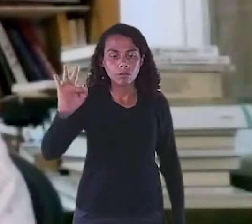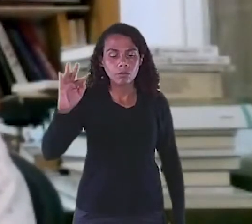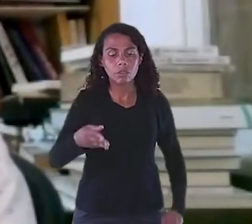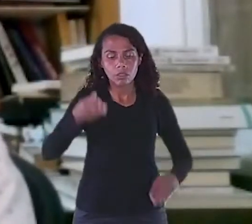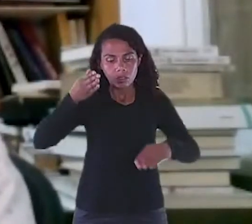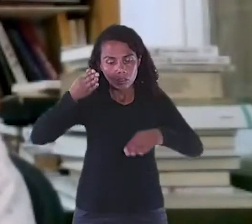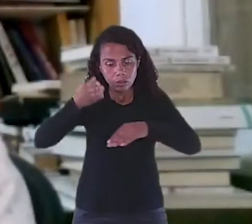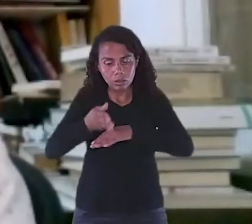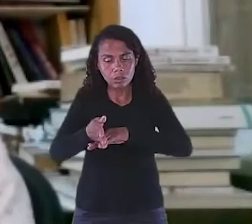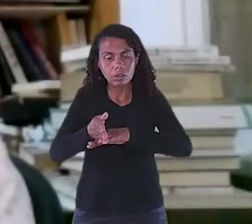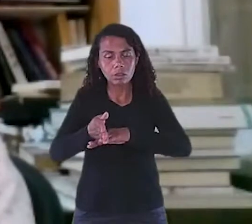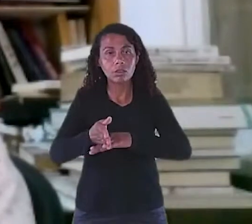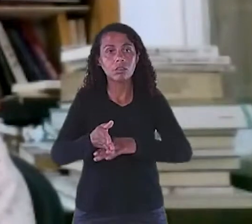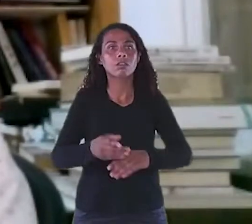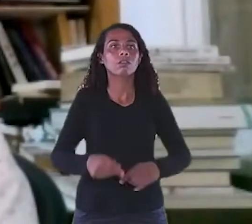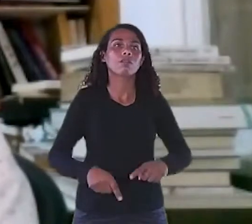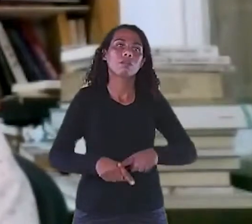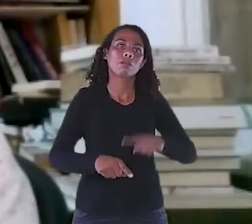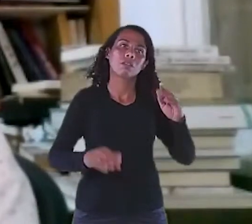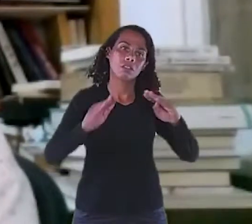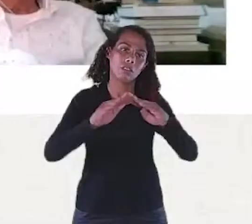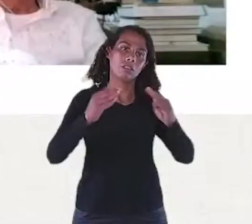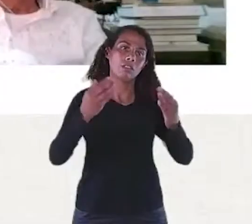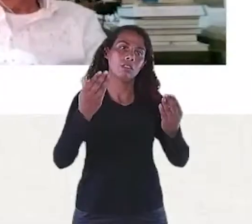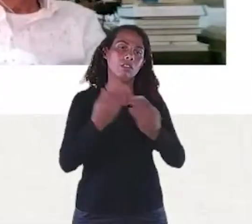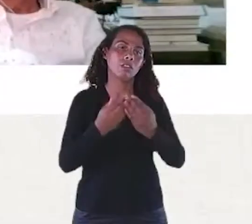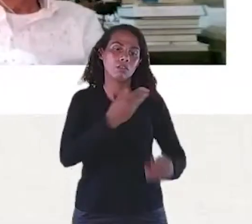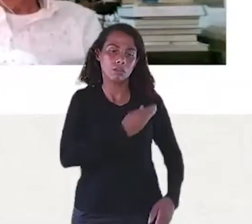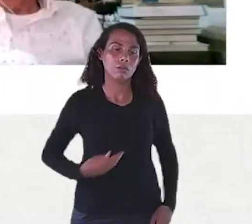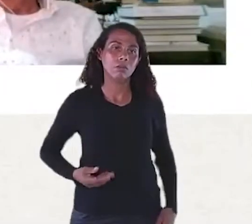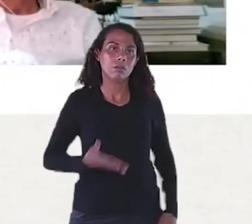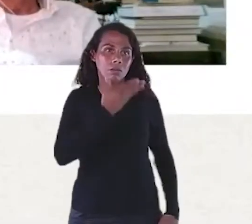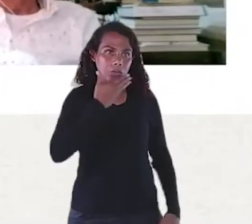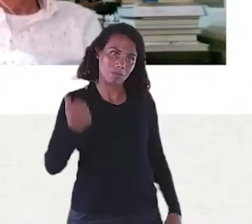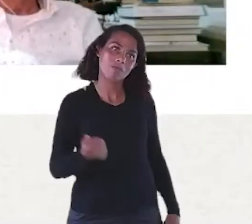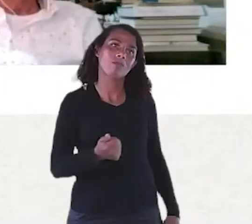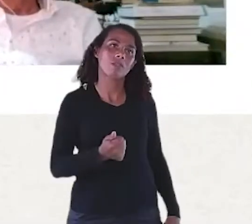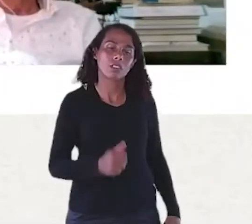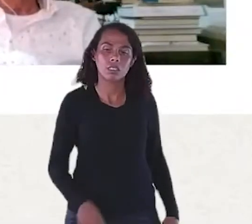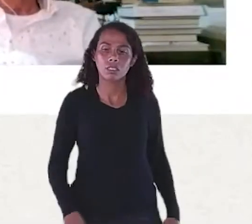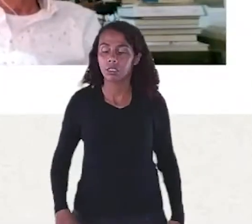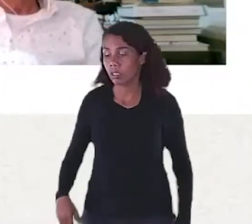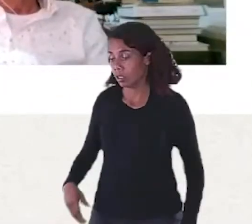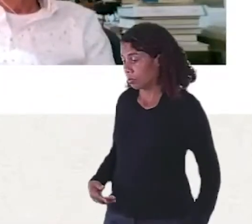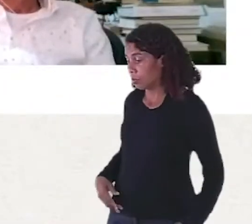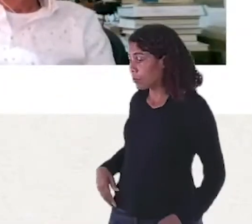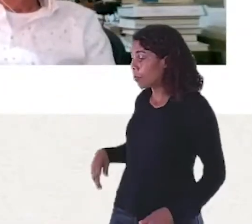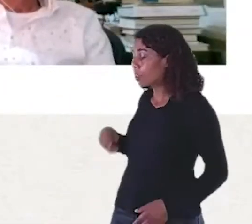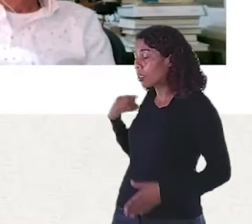já naquele meu colégio, né? E dali você já começou a fazer